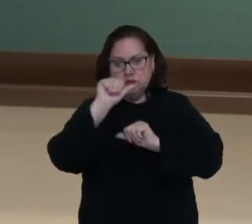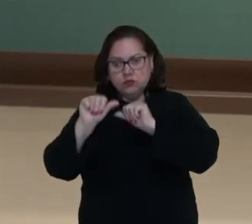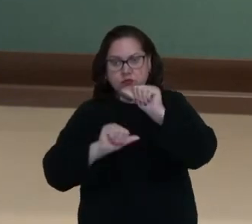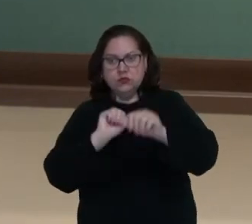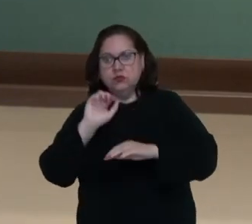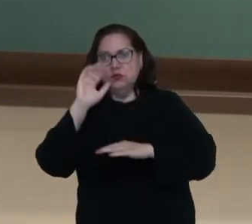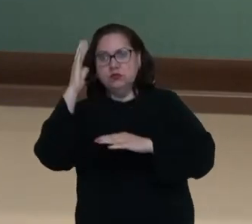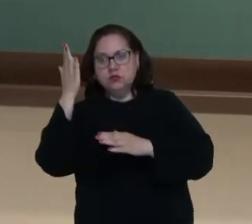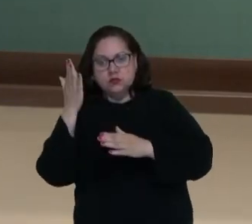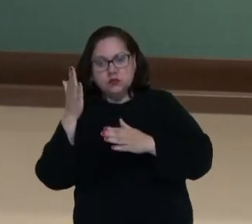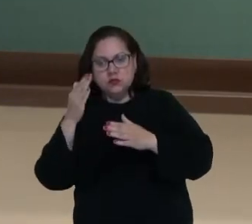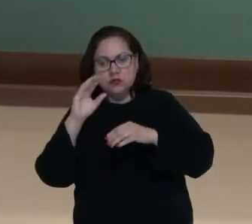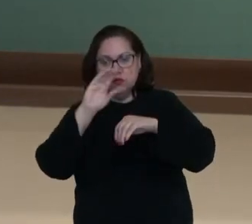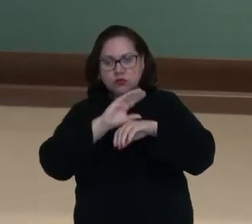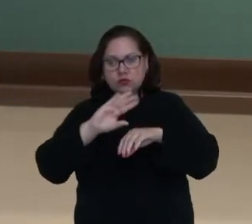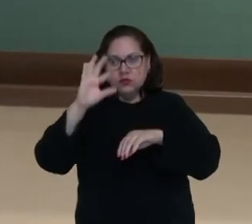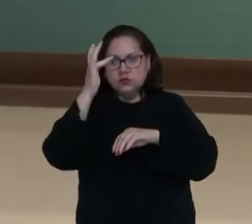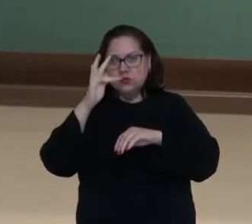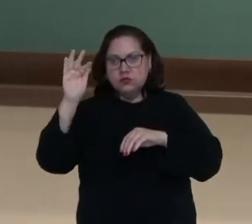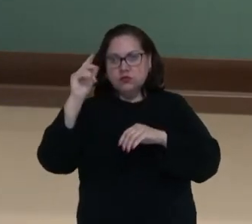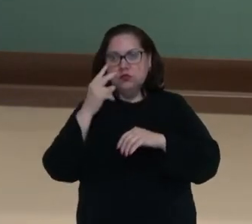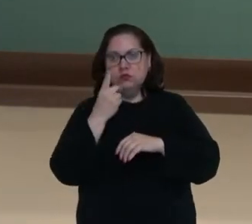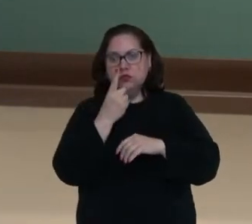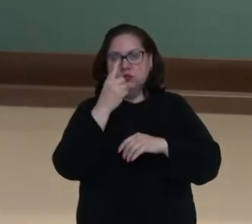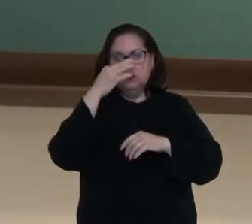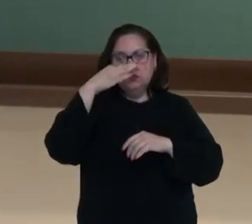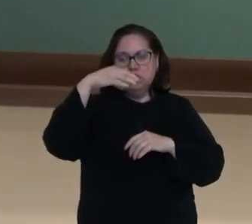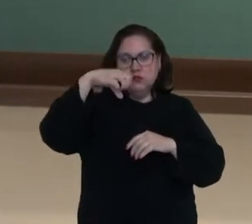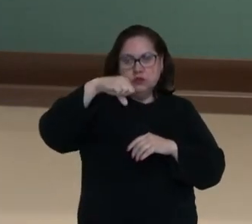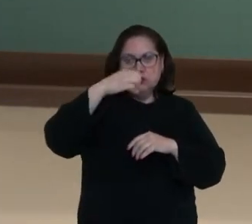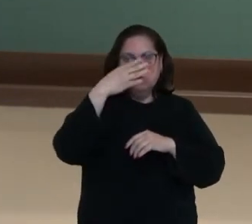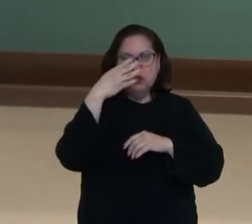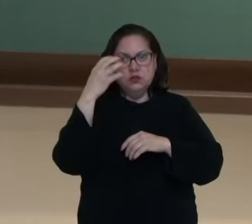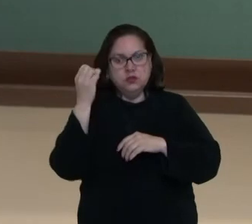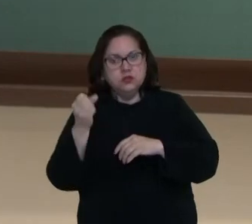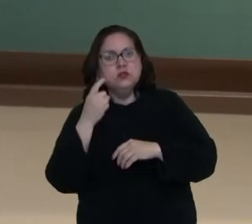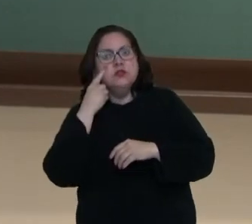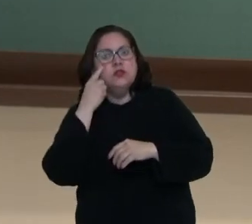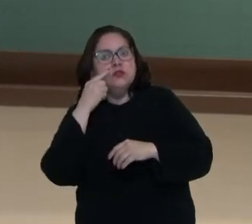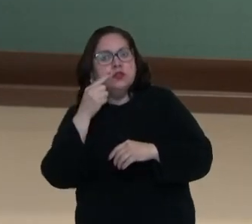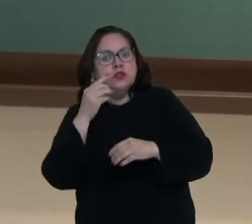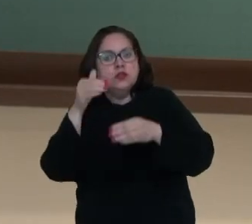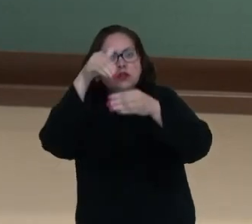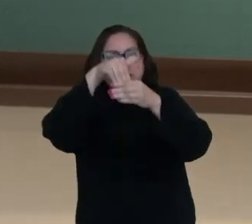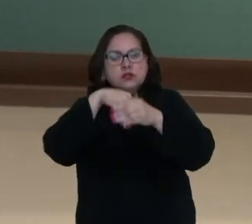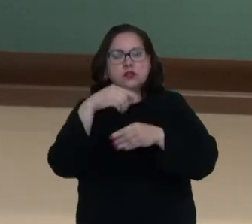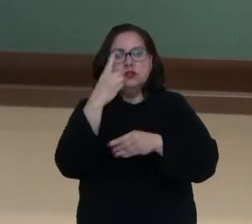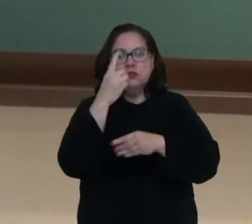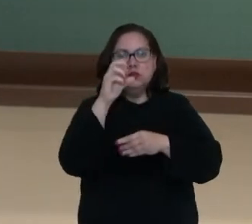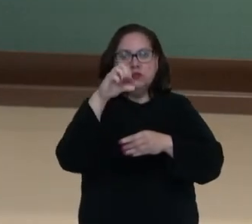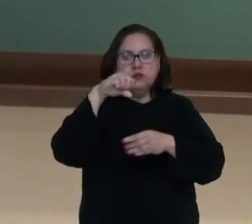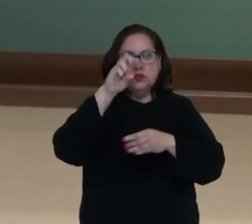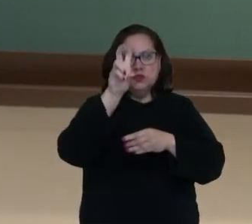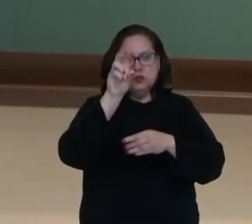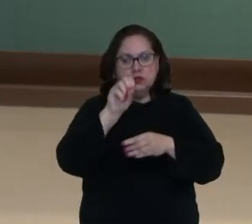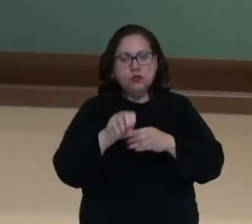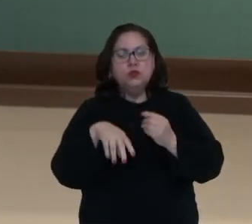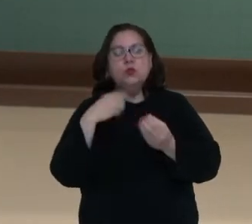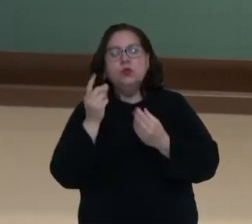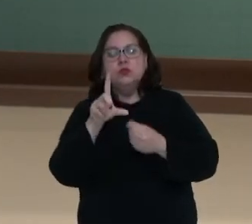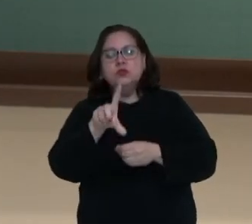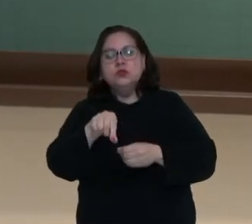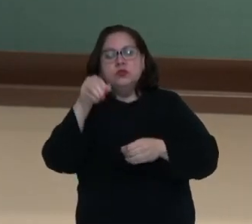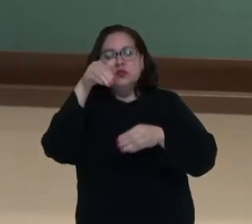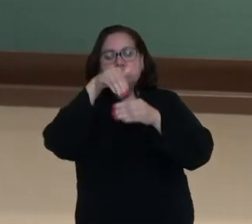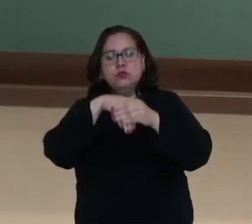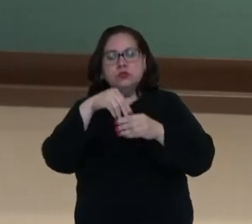vão acontecer com a Constituição de 1946 e a gente vai ver a eleição de 1950, onde